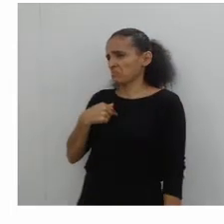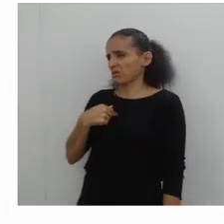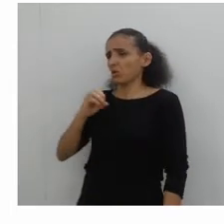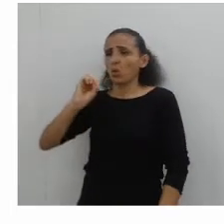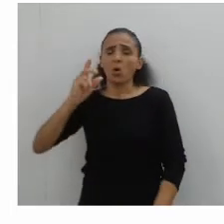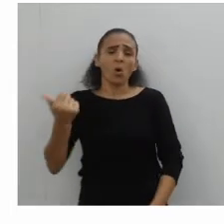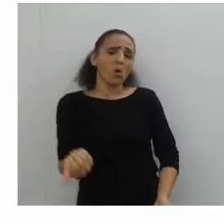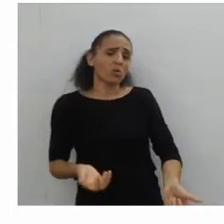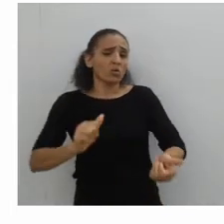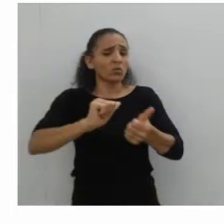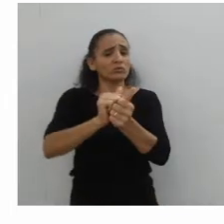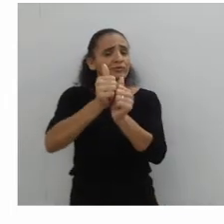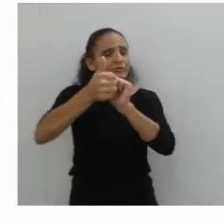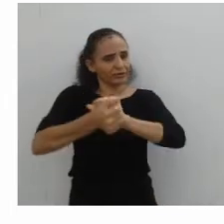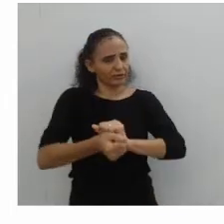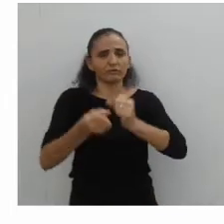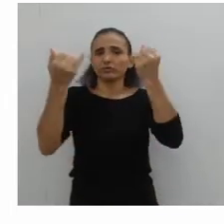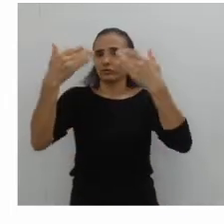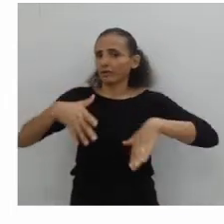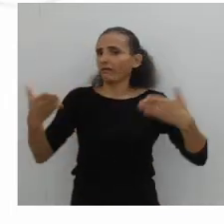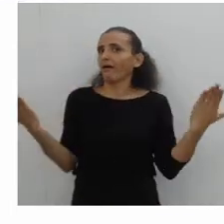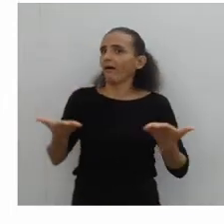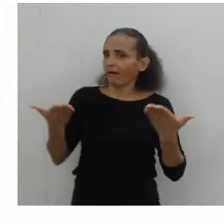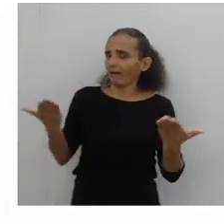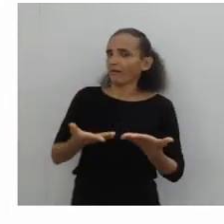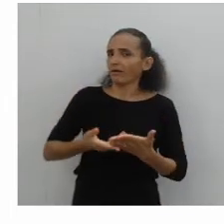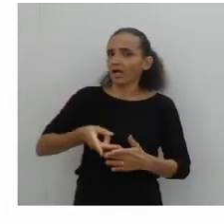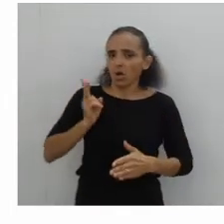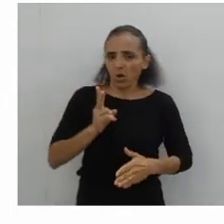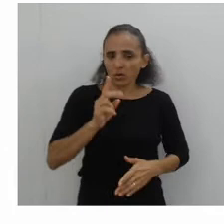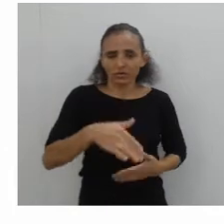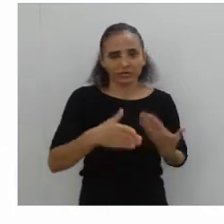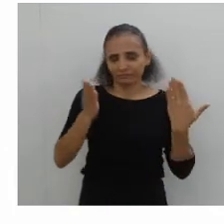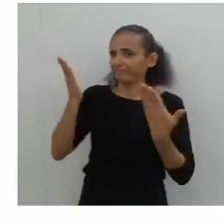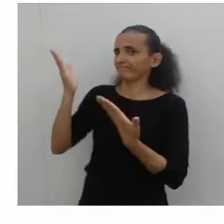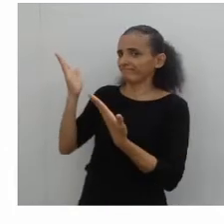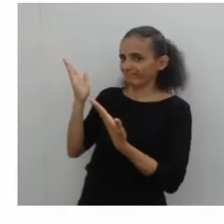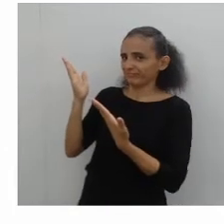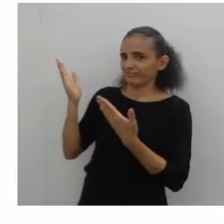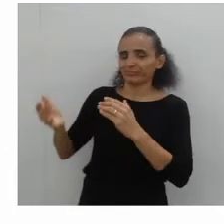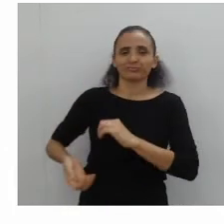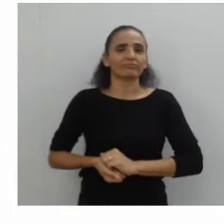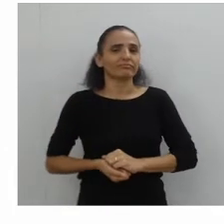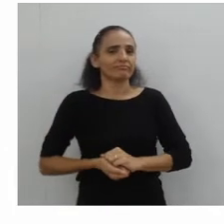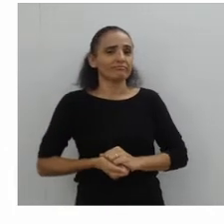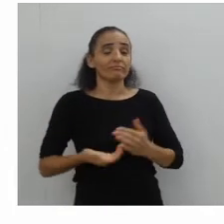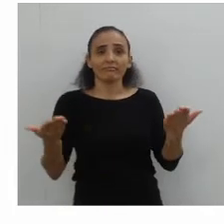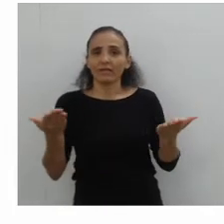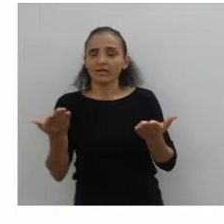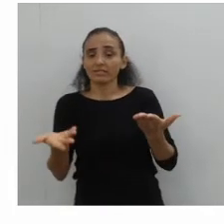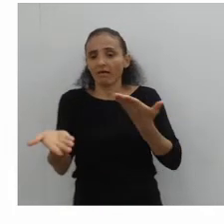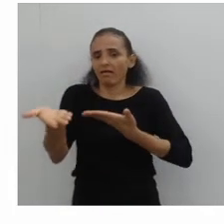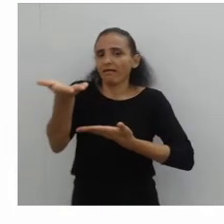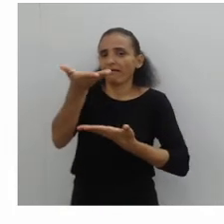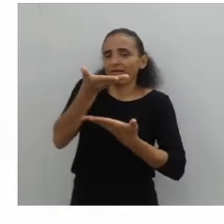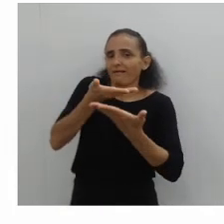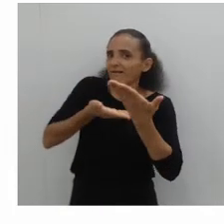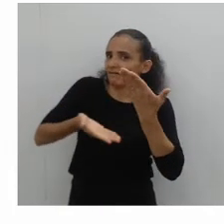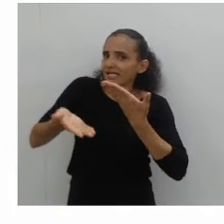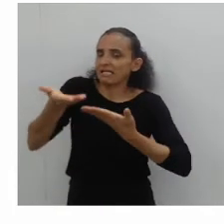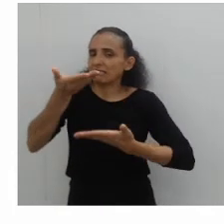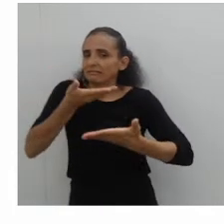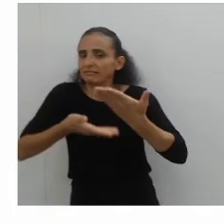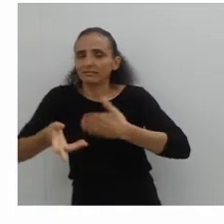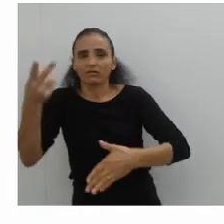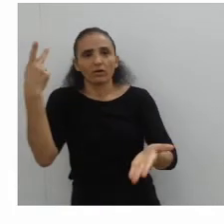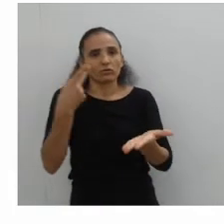jogo? Me diz, vou te dizer agora, continua olhando para a tela, olha só. Essa relação, ela também